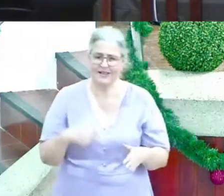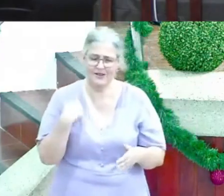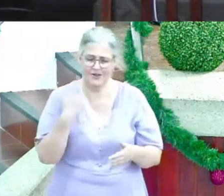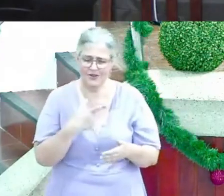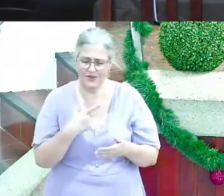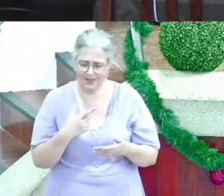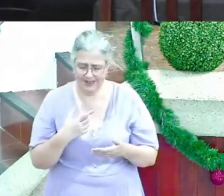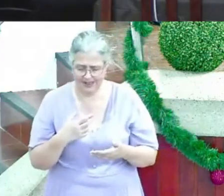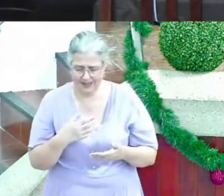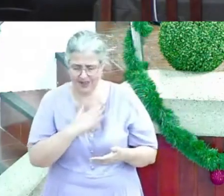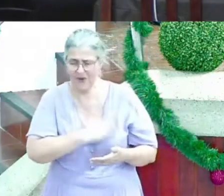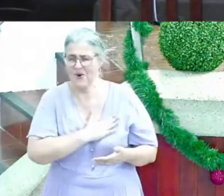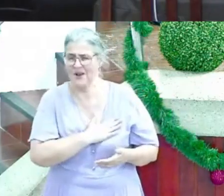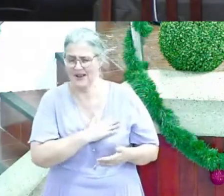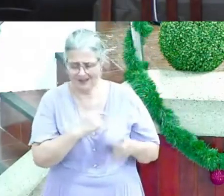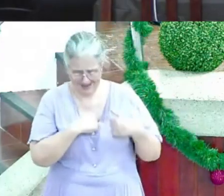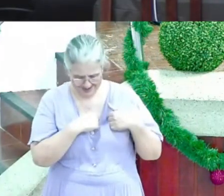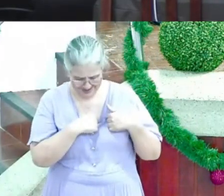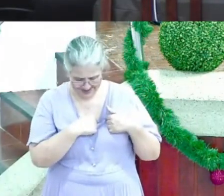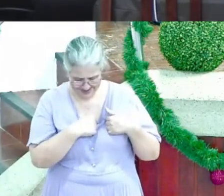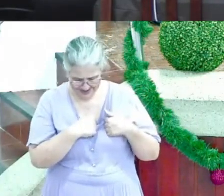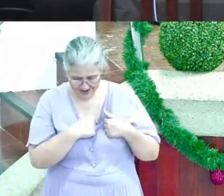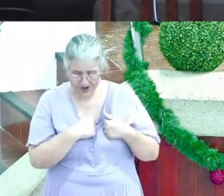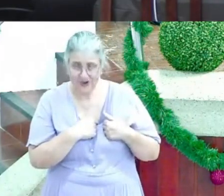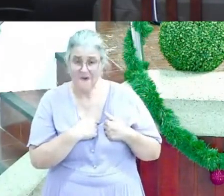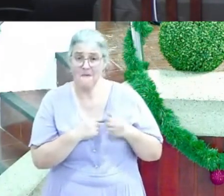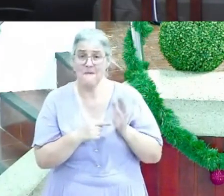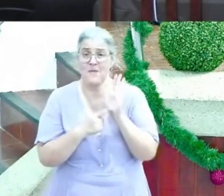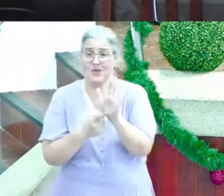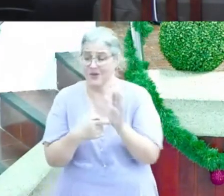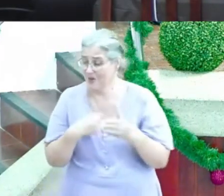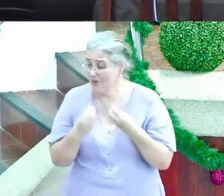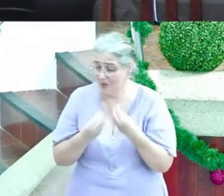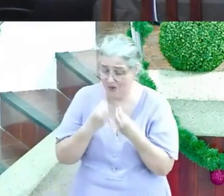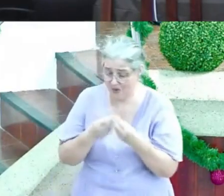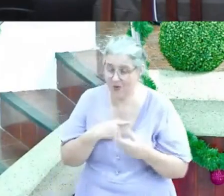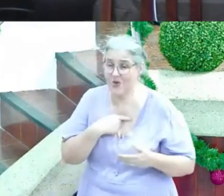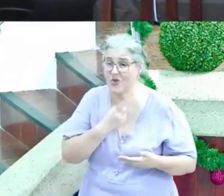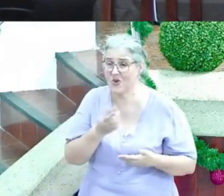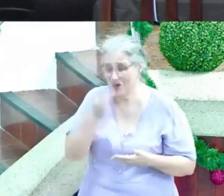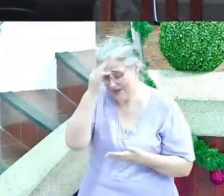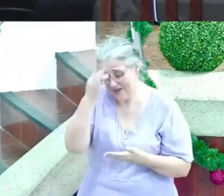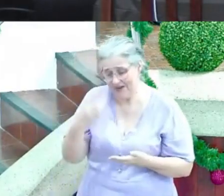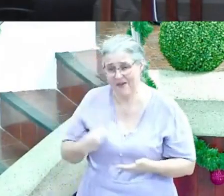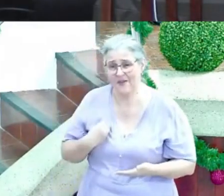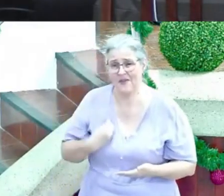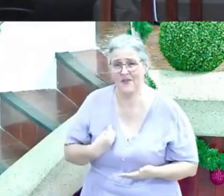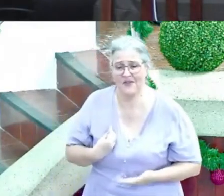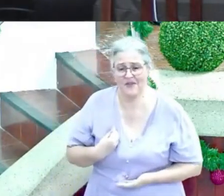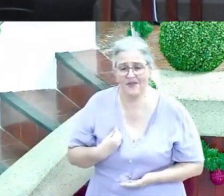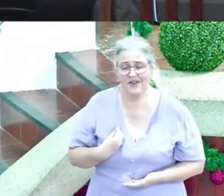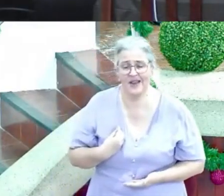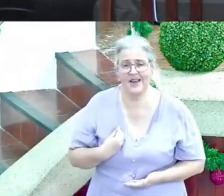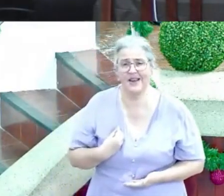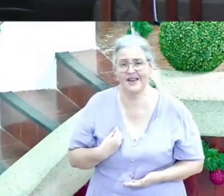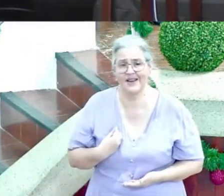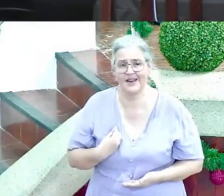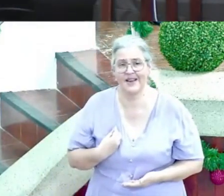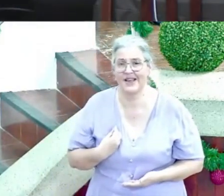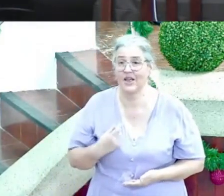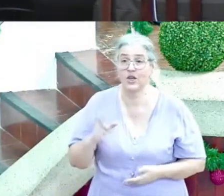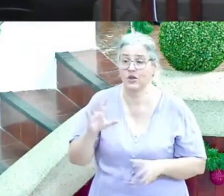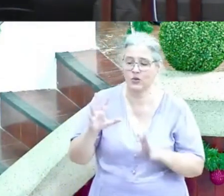nossos corações é ser movido pelo que vemos, pelo que tocamos e não pelo